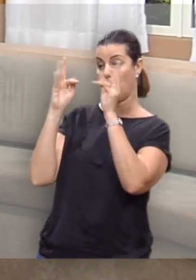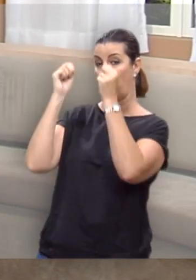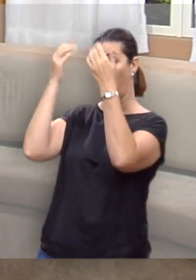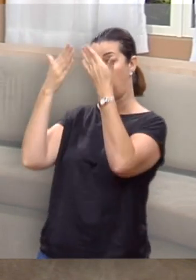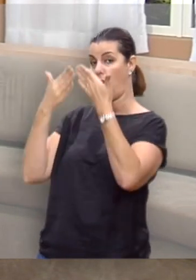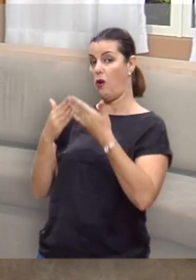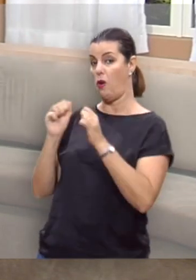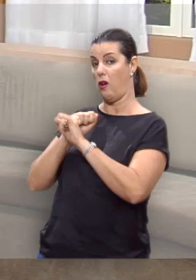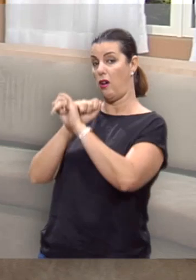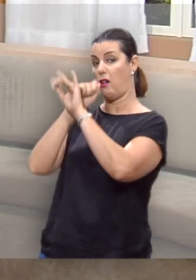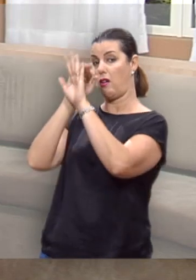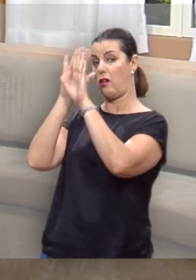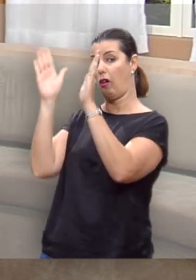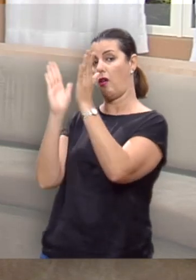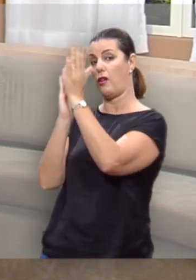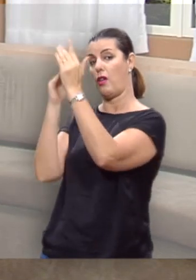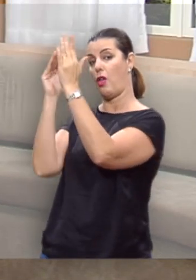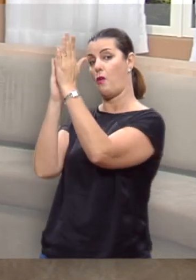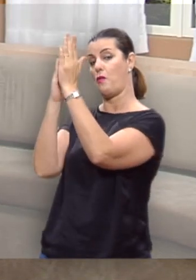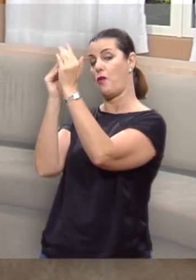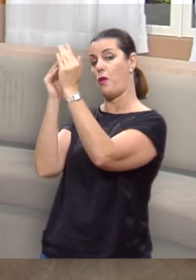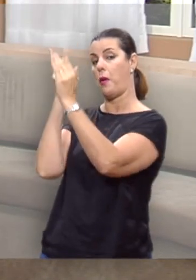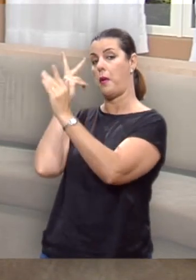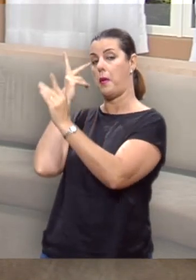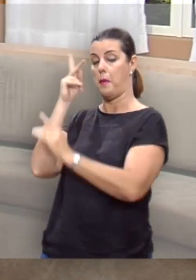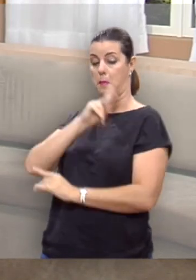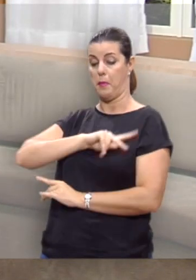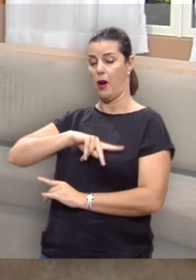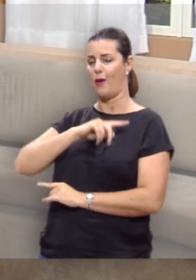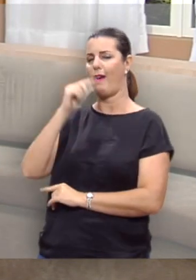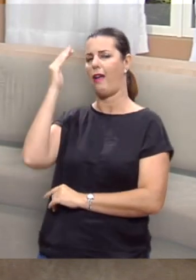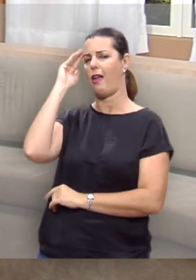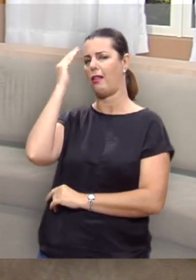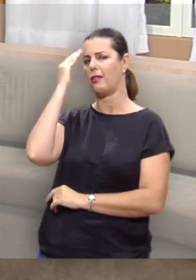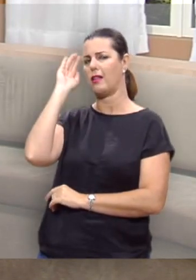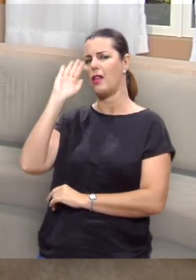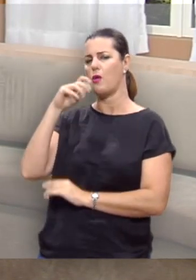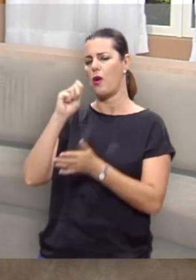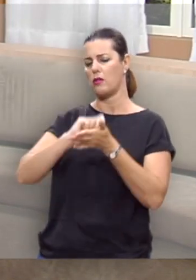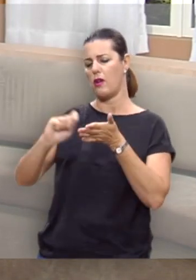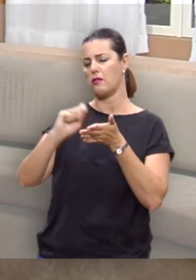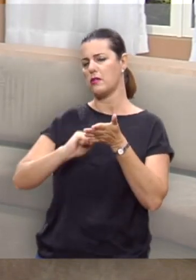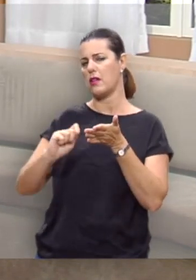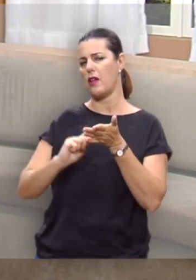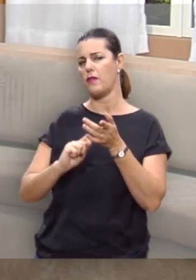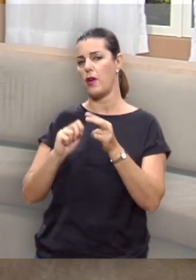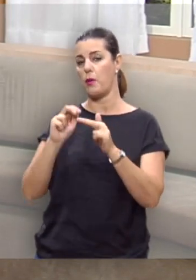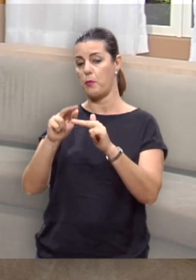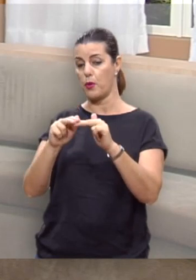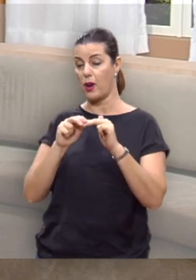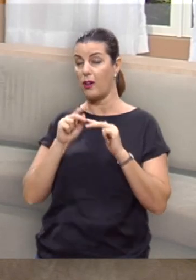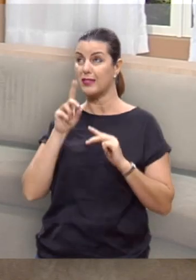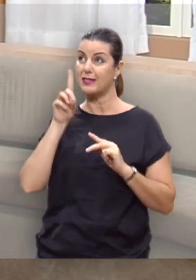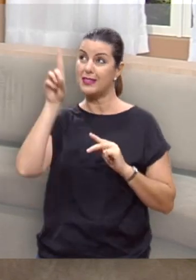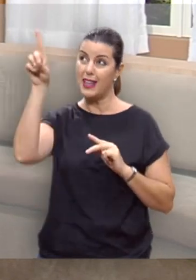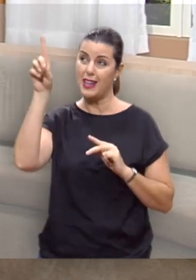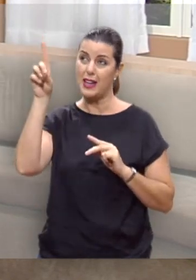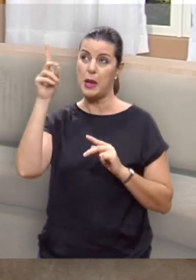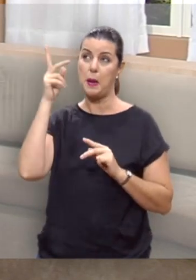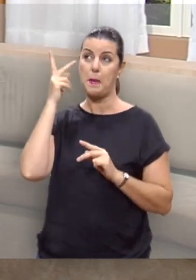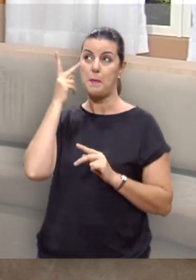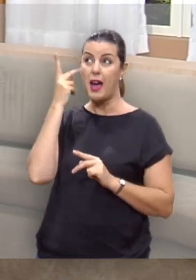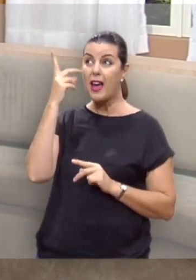toda honra, toda glória e todo louvor. Paulo entendeu isso quando escreveu, porque dele e por meio dele